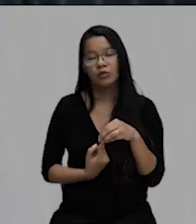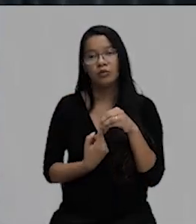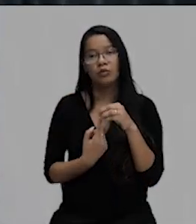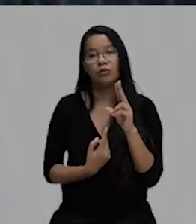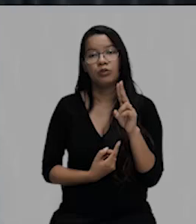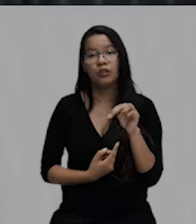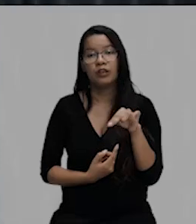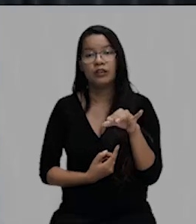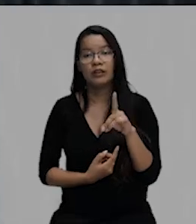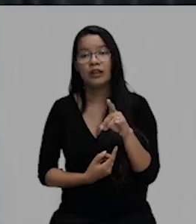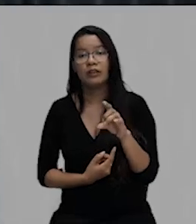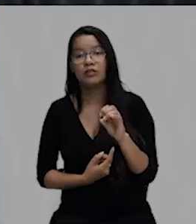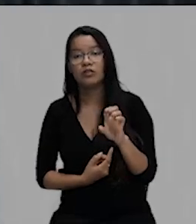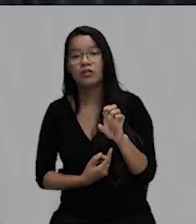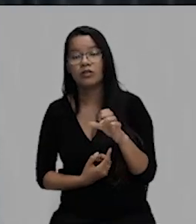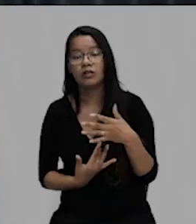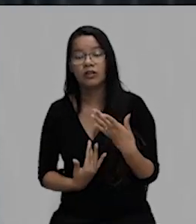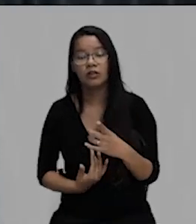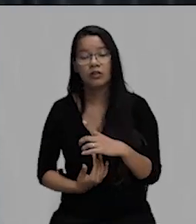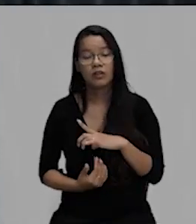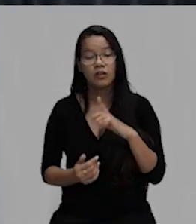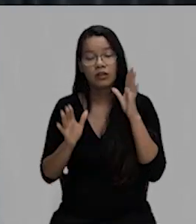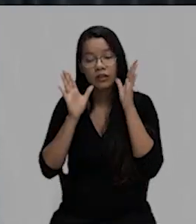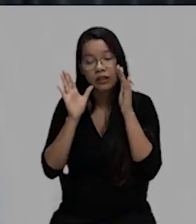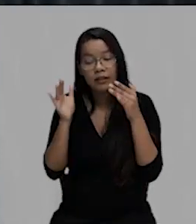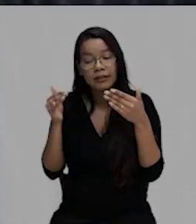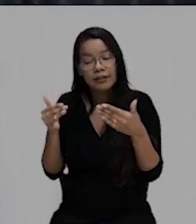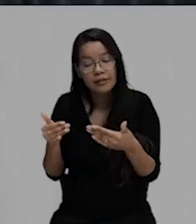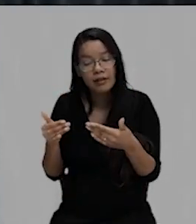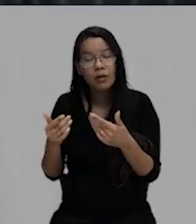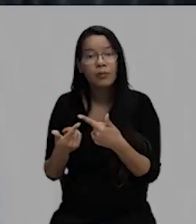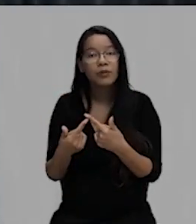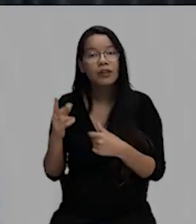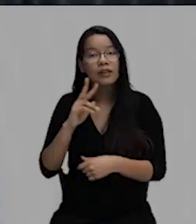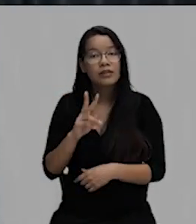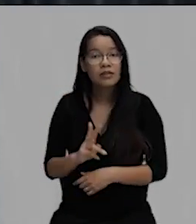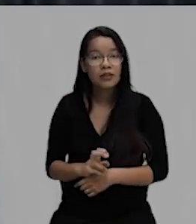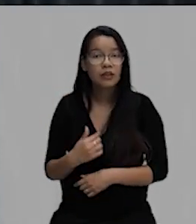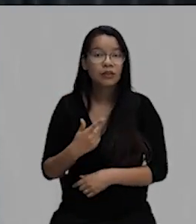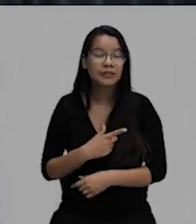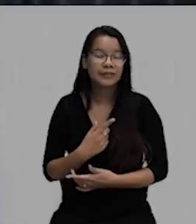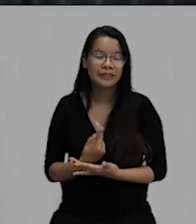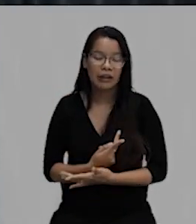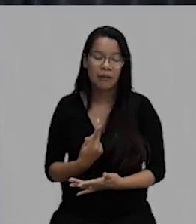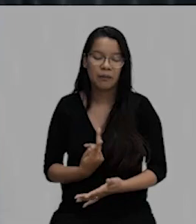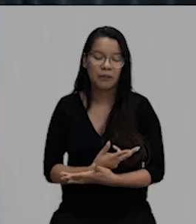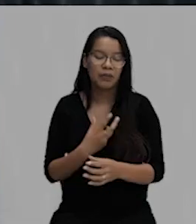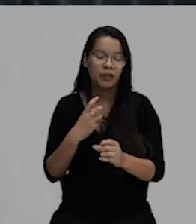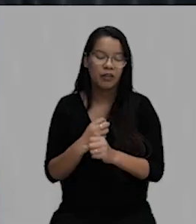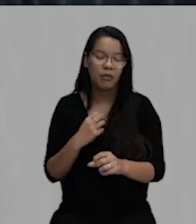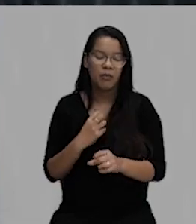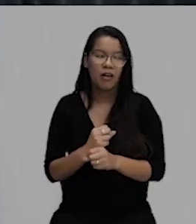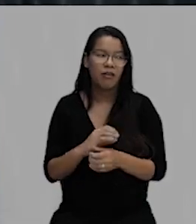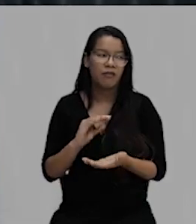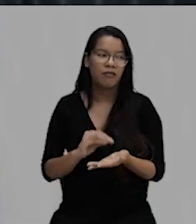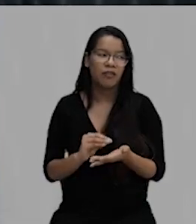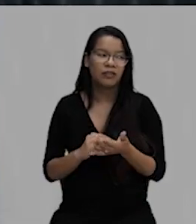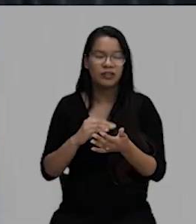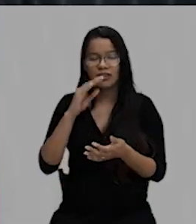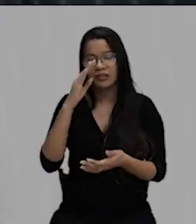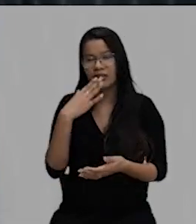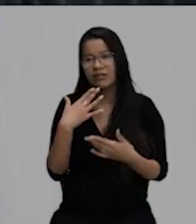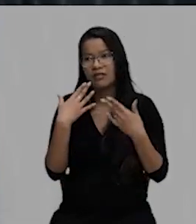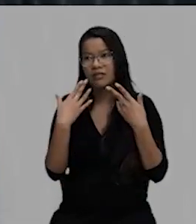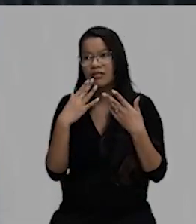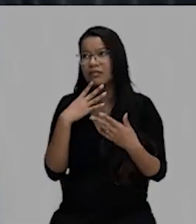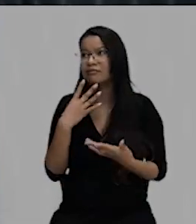tá? Então, aqui eu chamo a sua atenção, porque às vezes a gente erra o cálculo por um deslize, por uma falta de atenção. Ah, eu